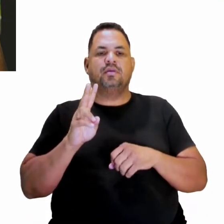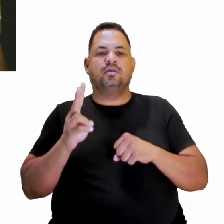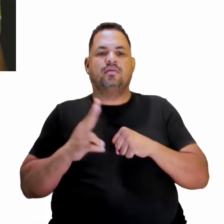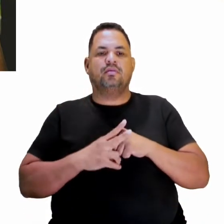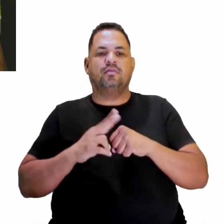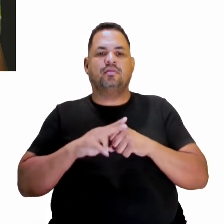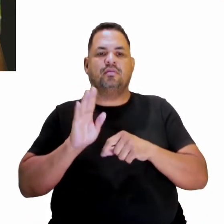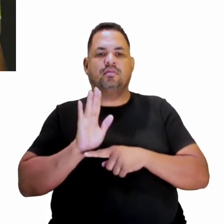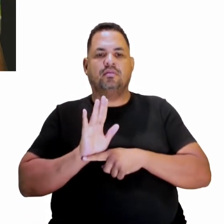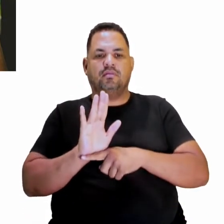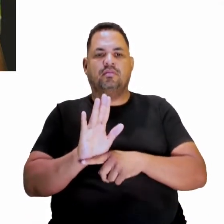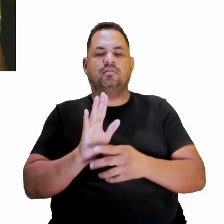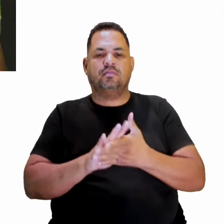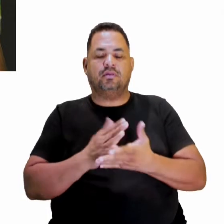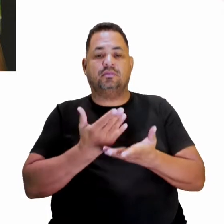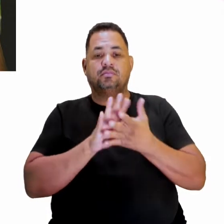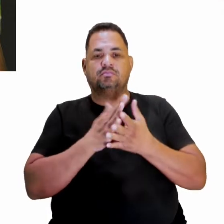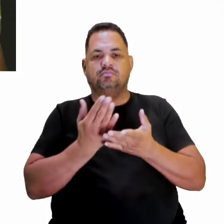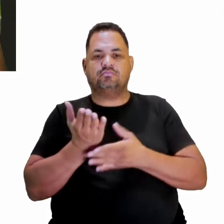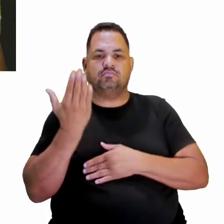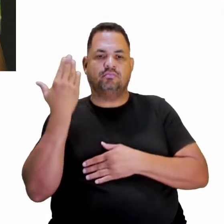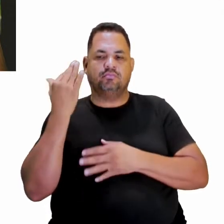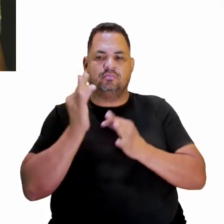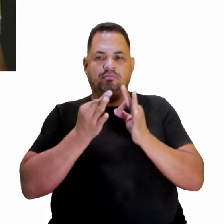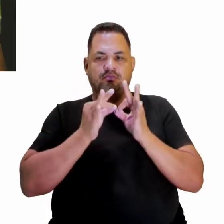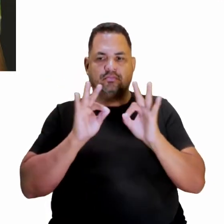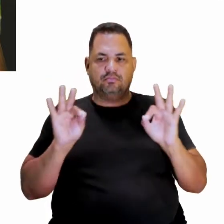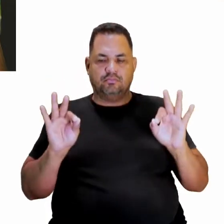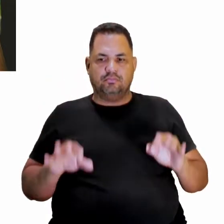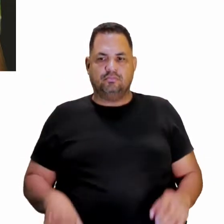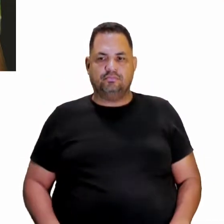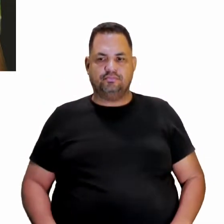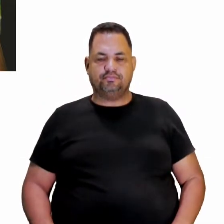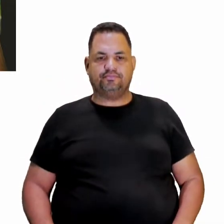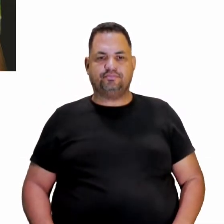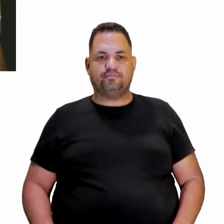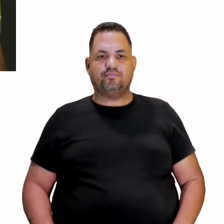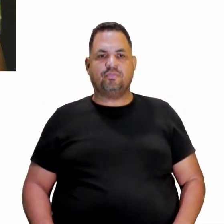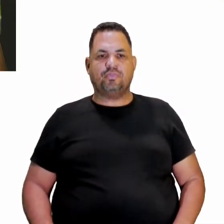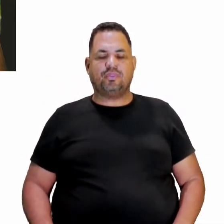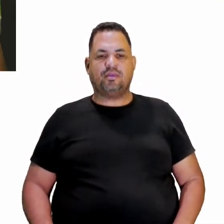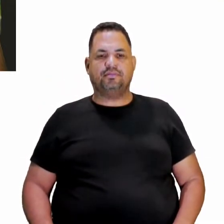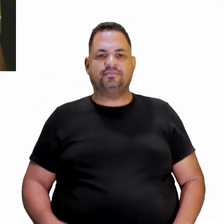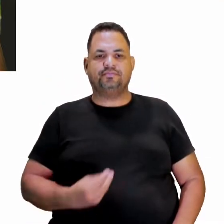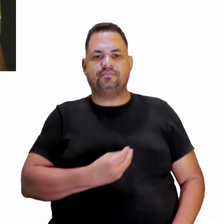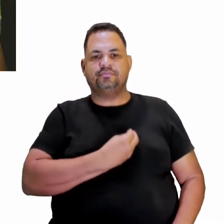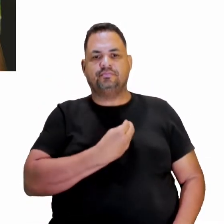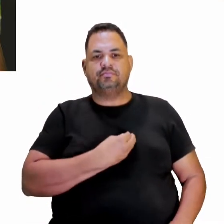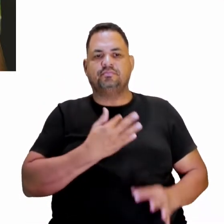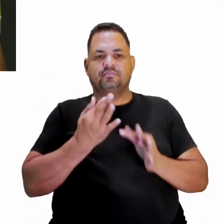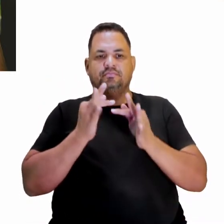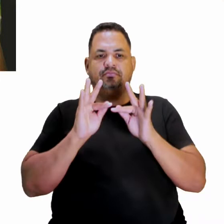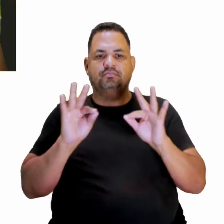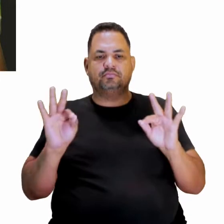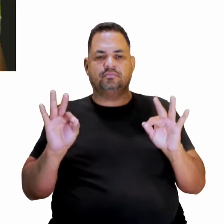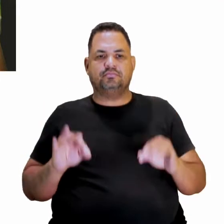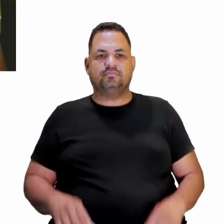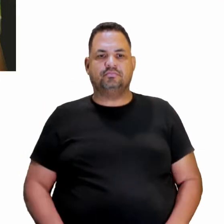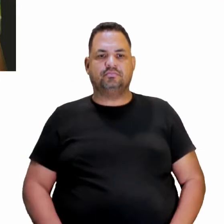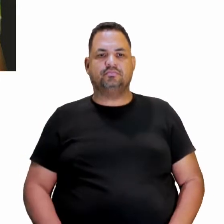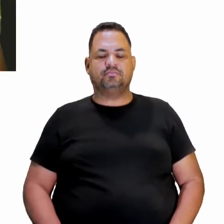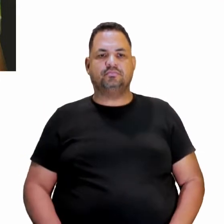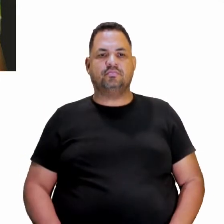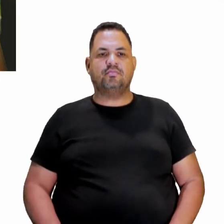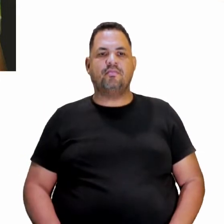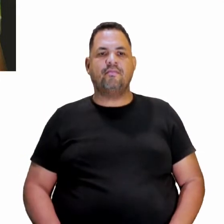meu passado simples. Como do you, does é o auxiliar do presente simples, o did,